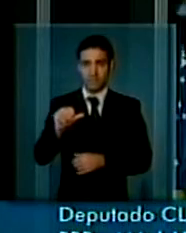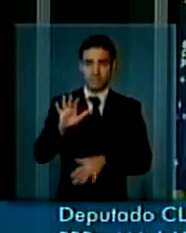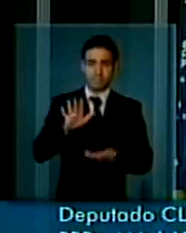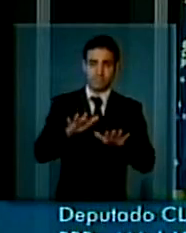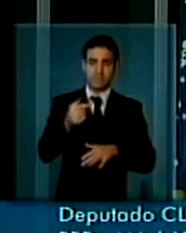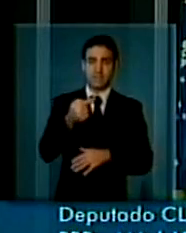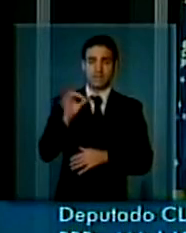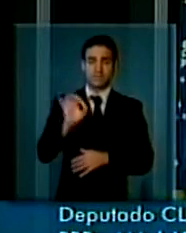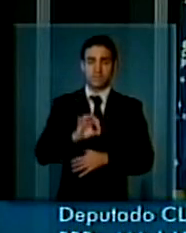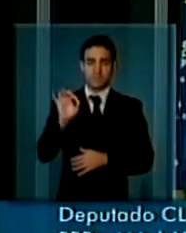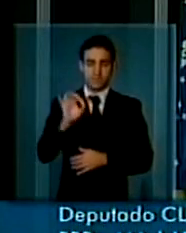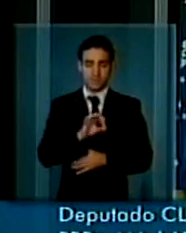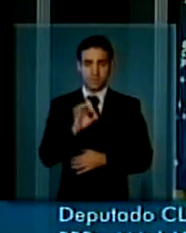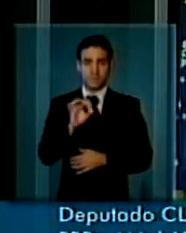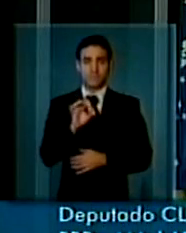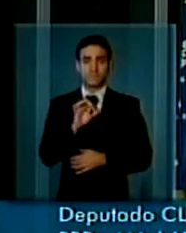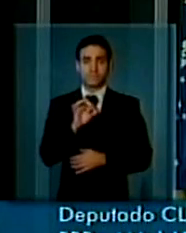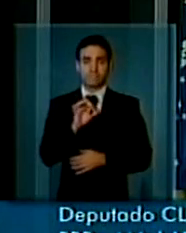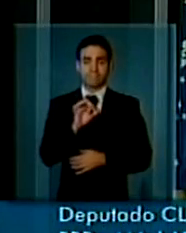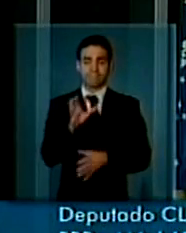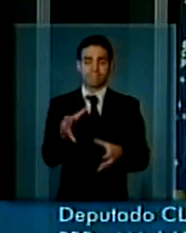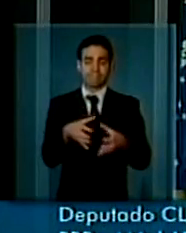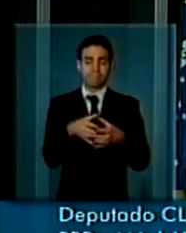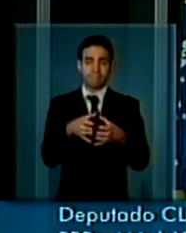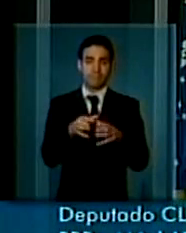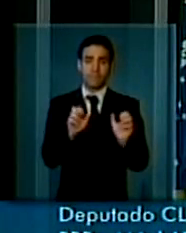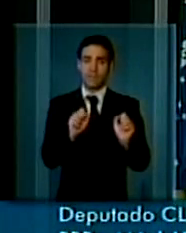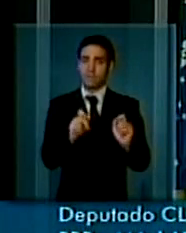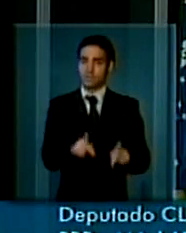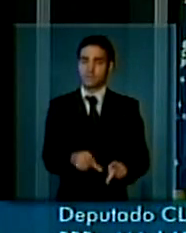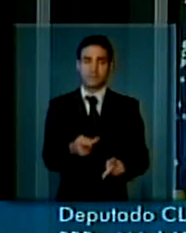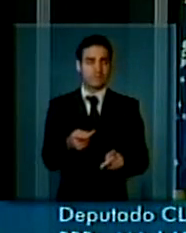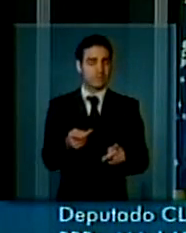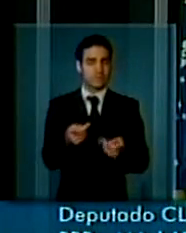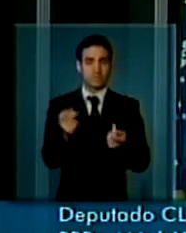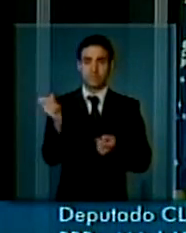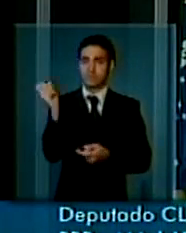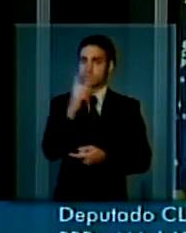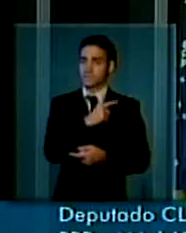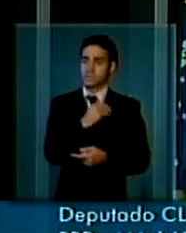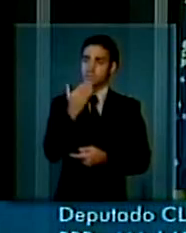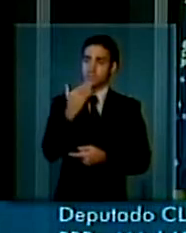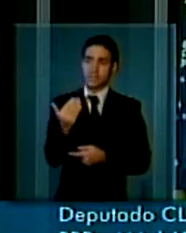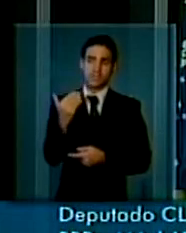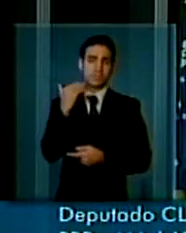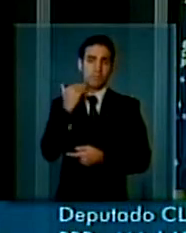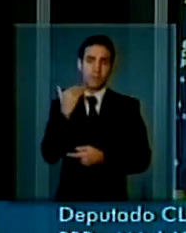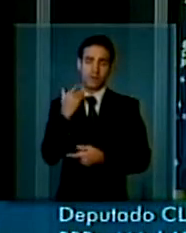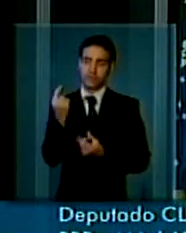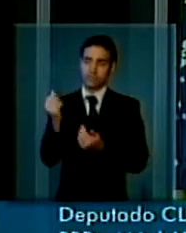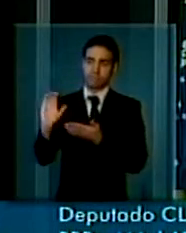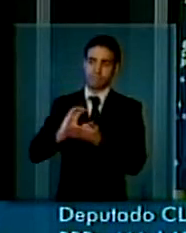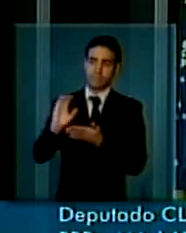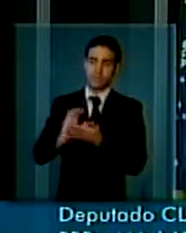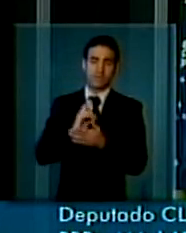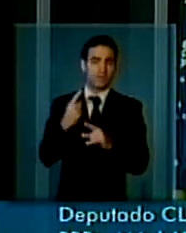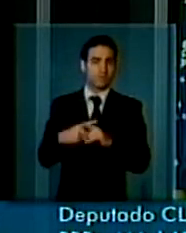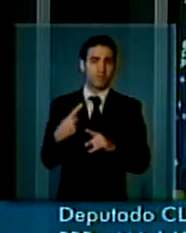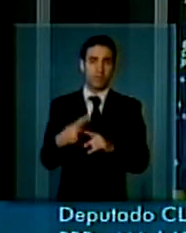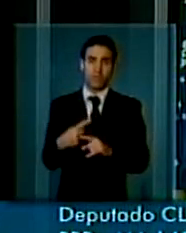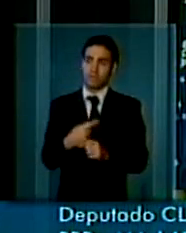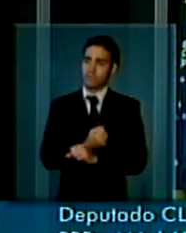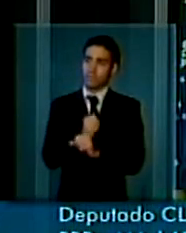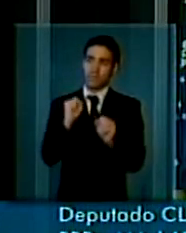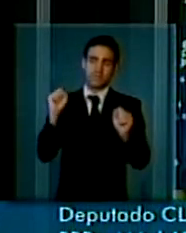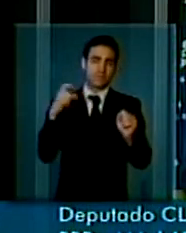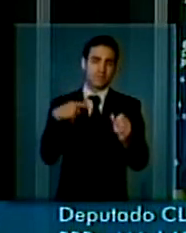se avolumando, os aposentados são obrigados a recorrer a juros de bancos pedindo crédito consignado. Já